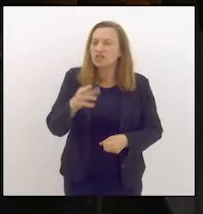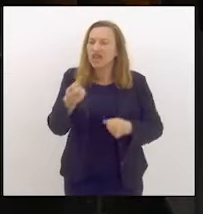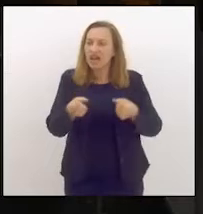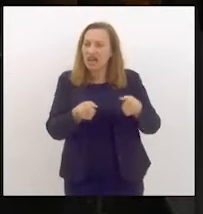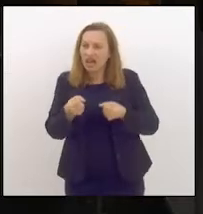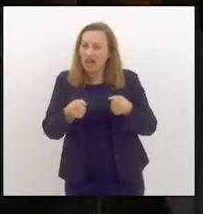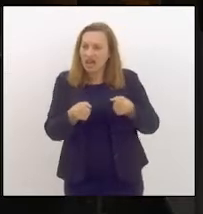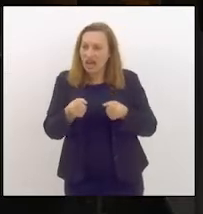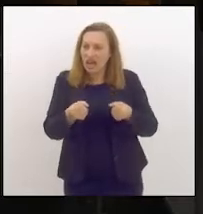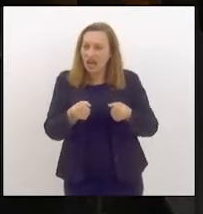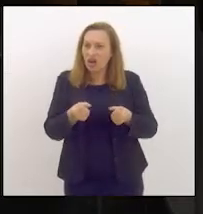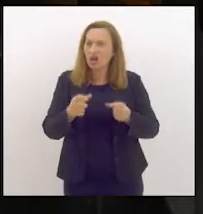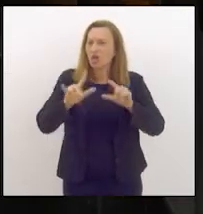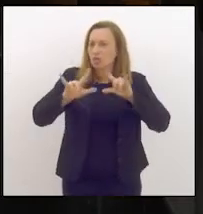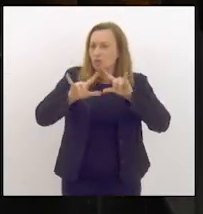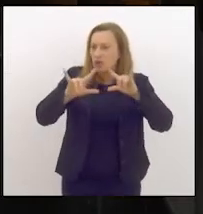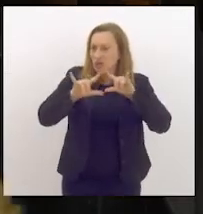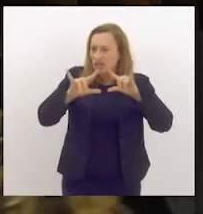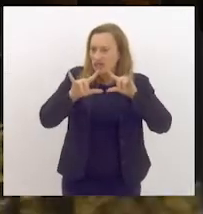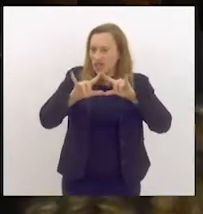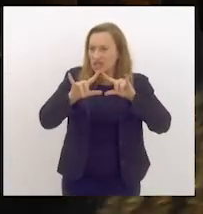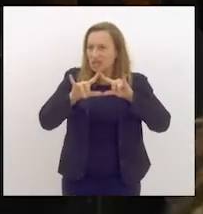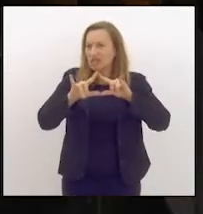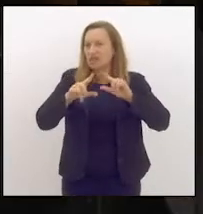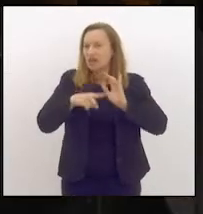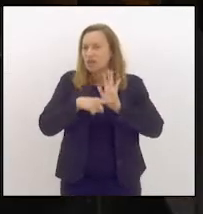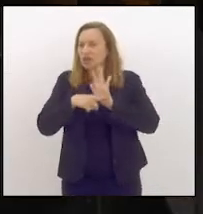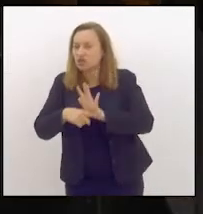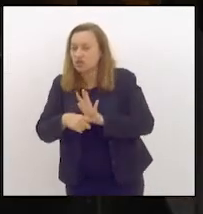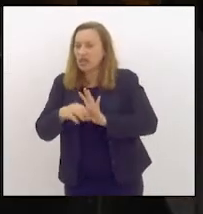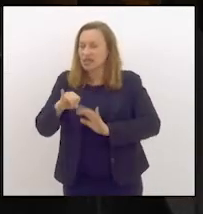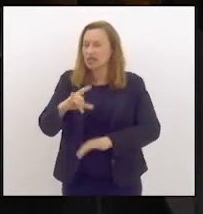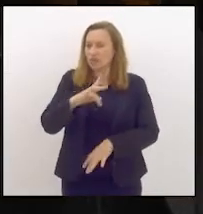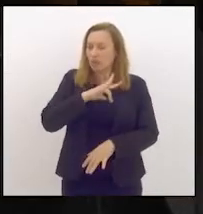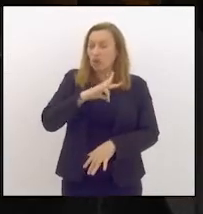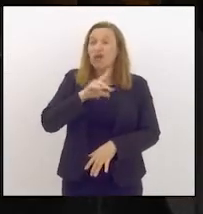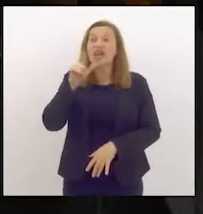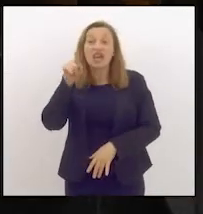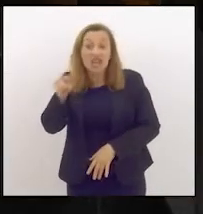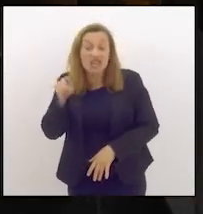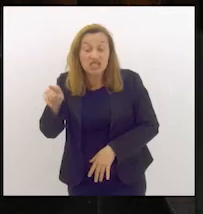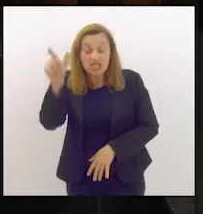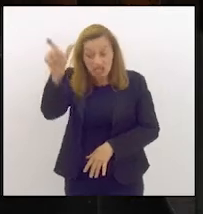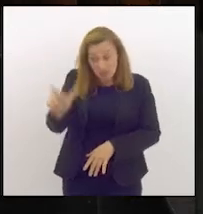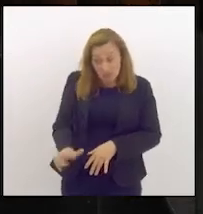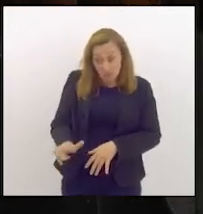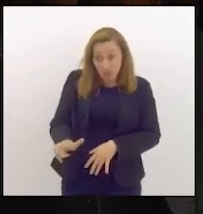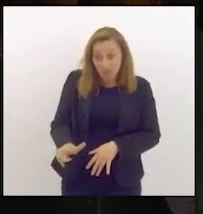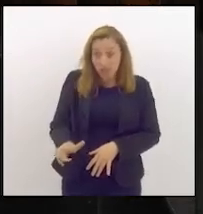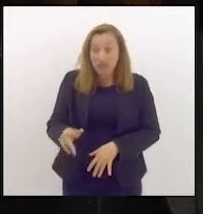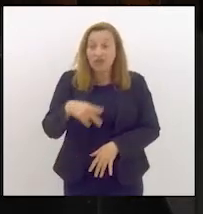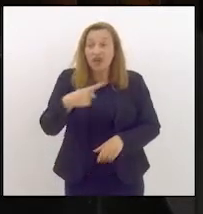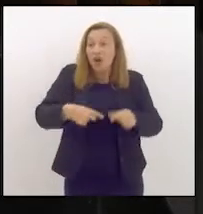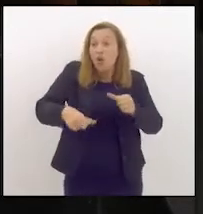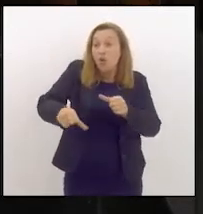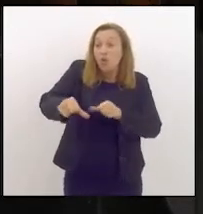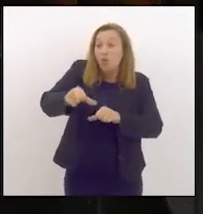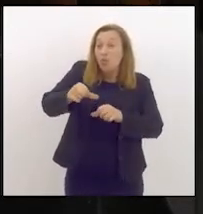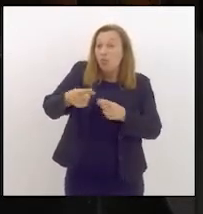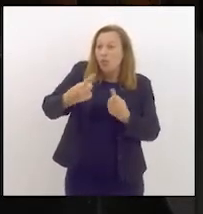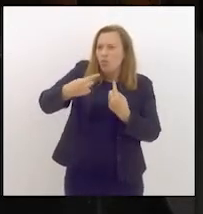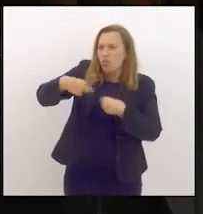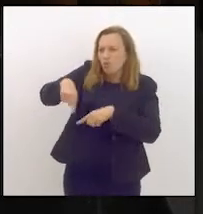utiliza a sua própria milícia em seu próprio favor esse mesmo indivíduo se diz contrário